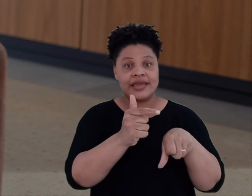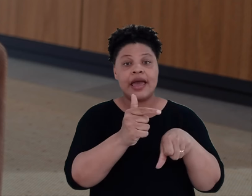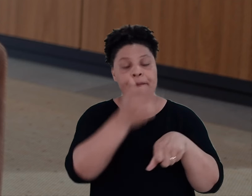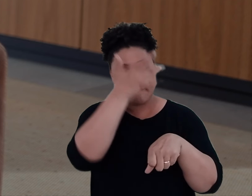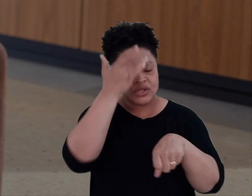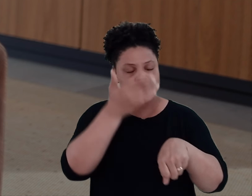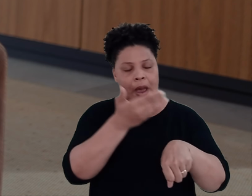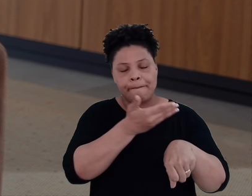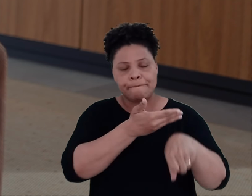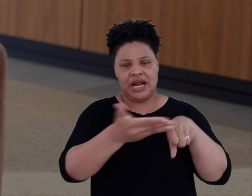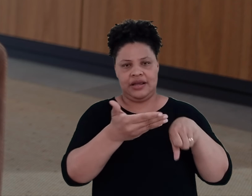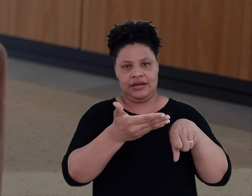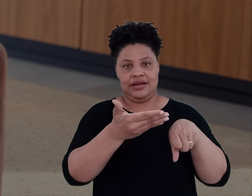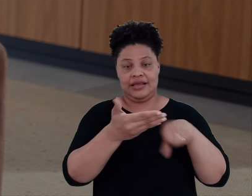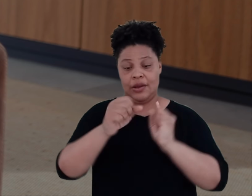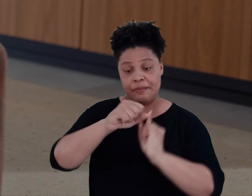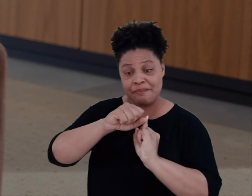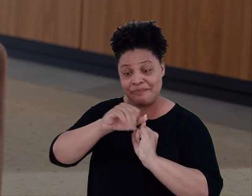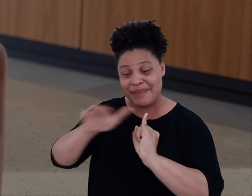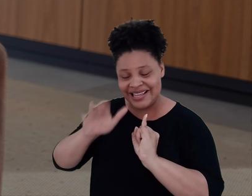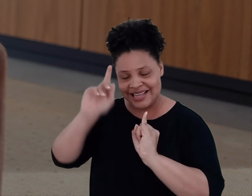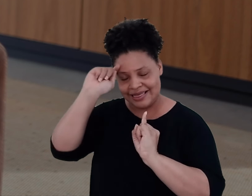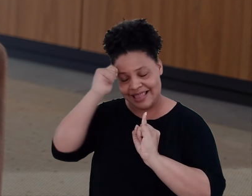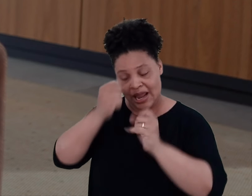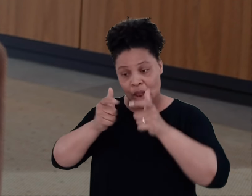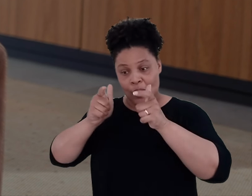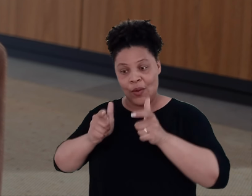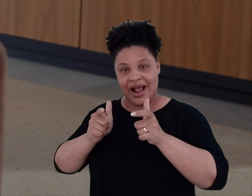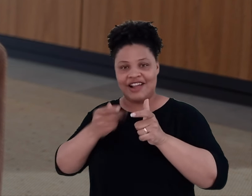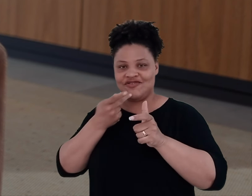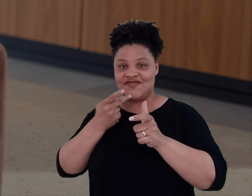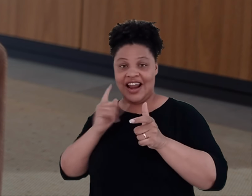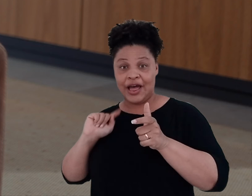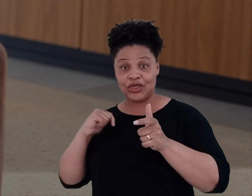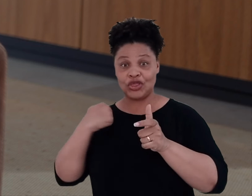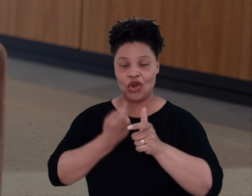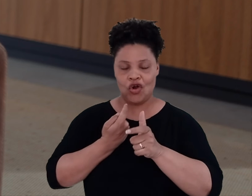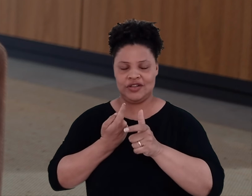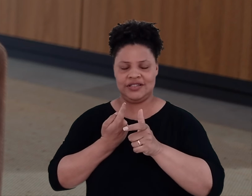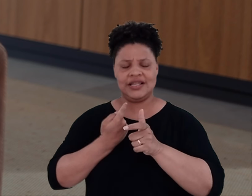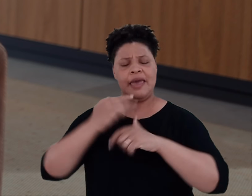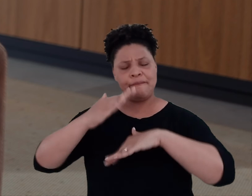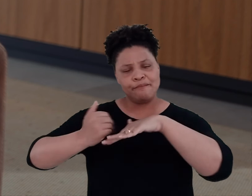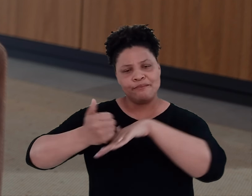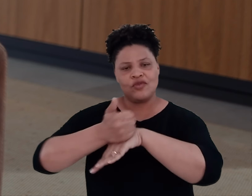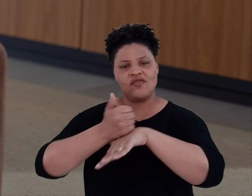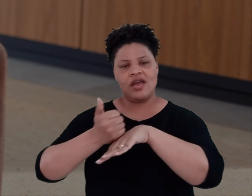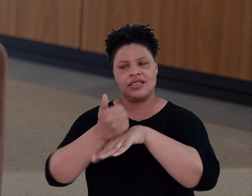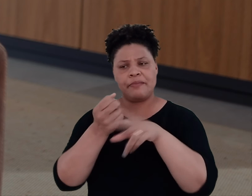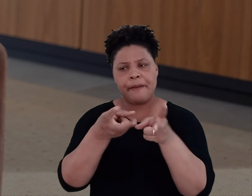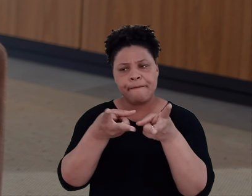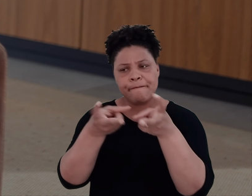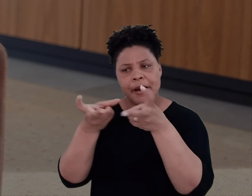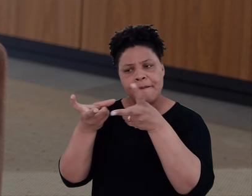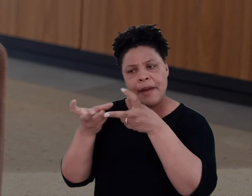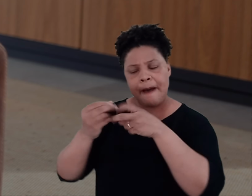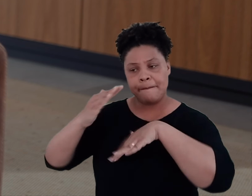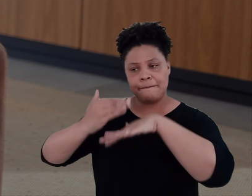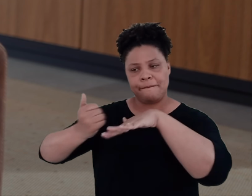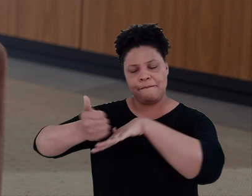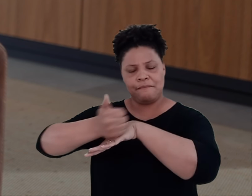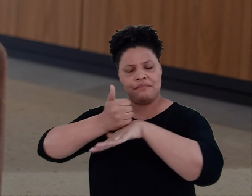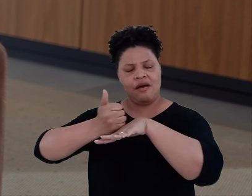brancas. A imprensa negra é nosso lugar de fala e é também espaço de profissionalização e de reconhecimento de profissionais